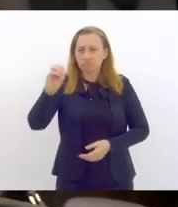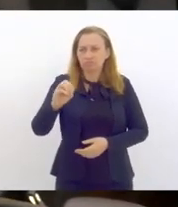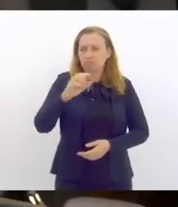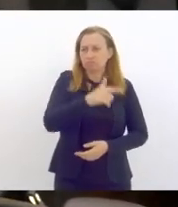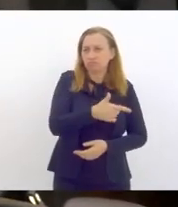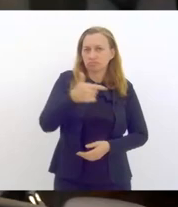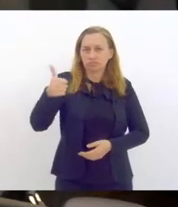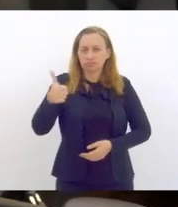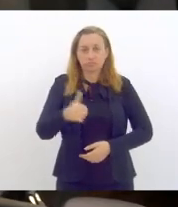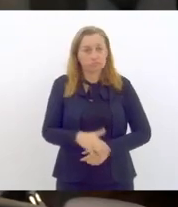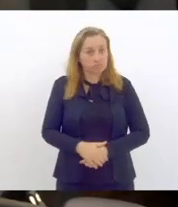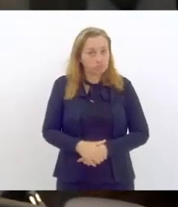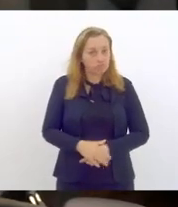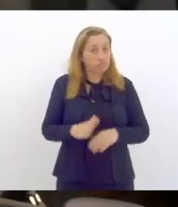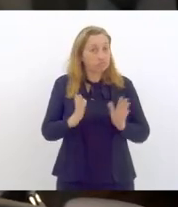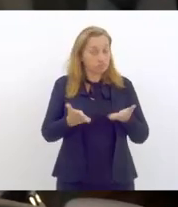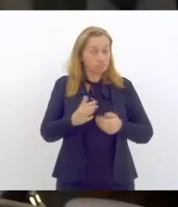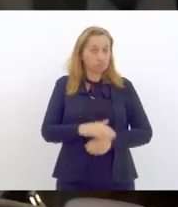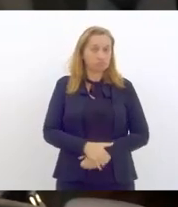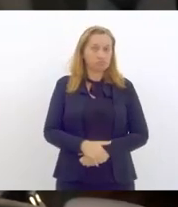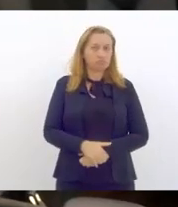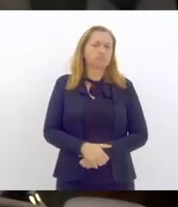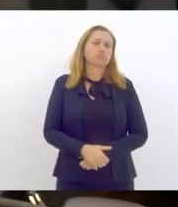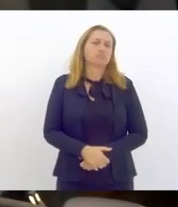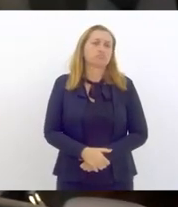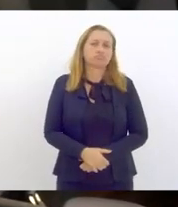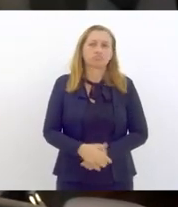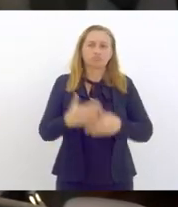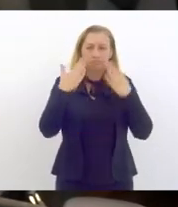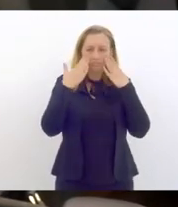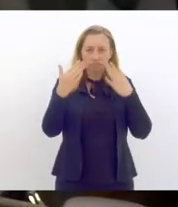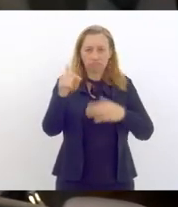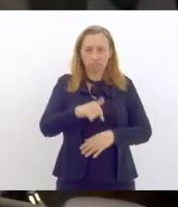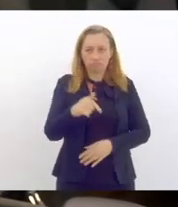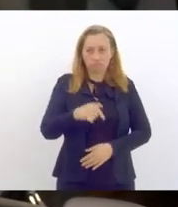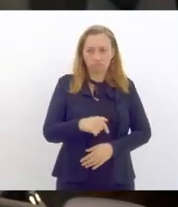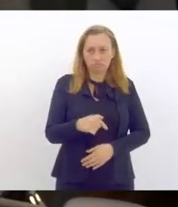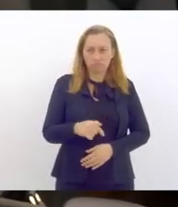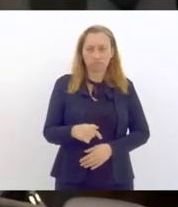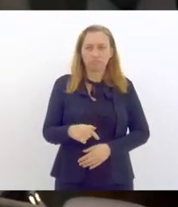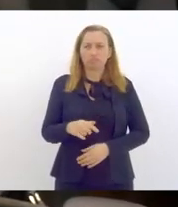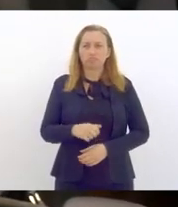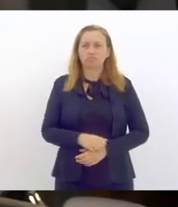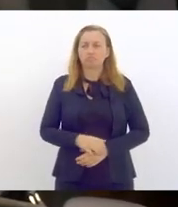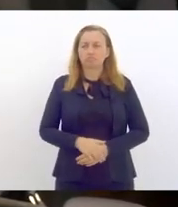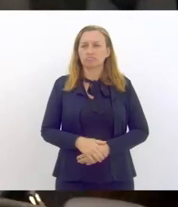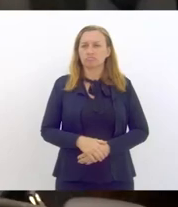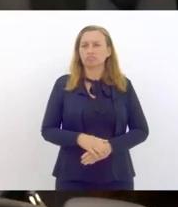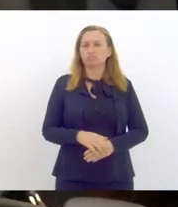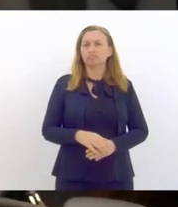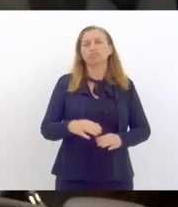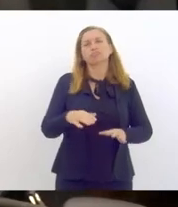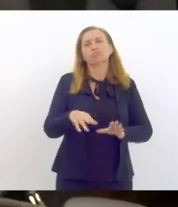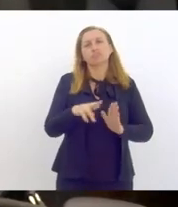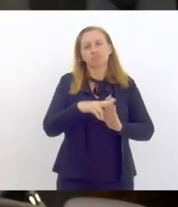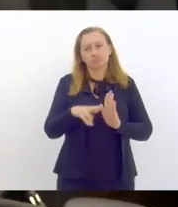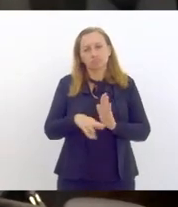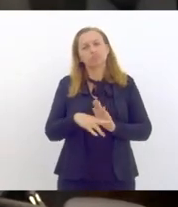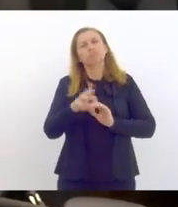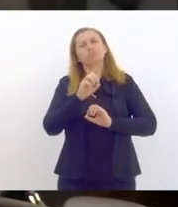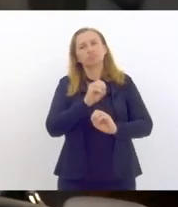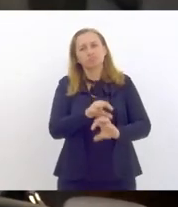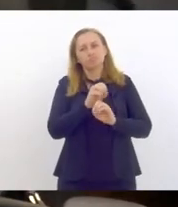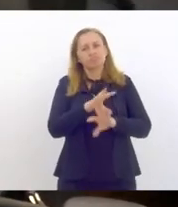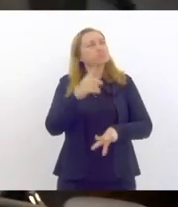21 agora o que a gente está apresentando aqui a nível de critérios para educação pensando